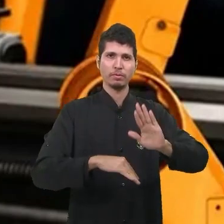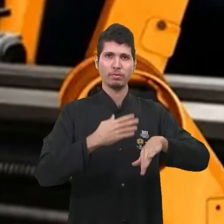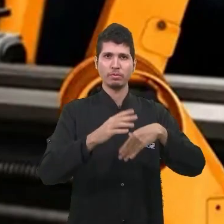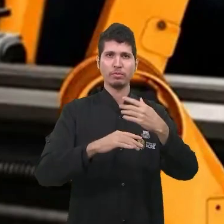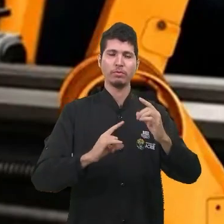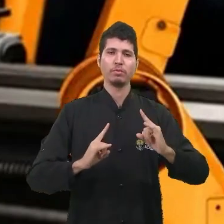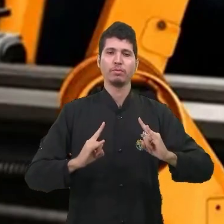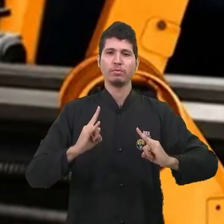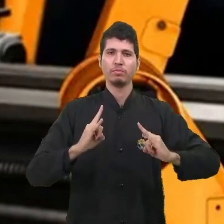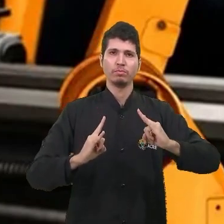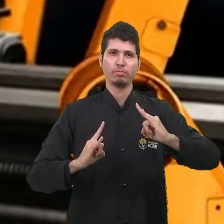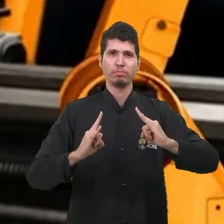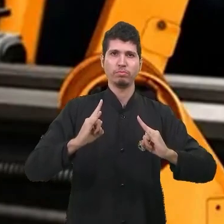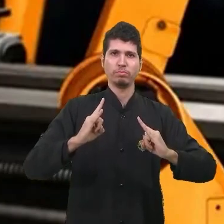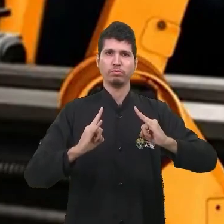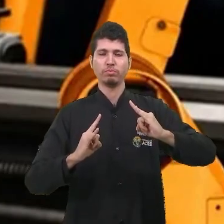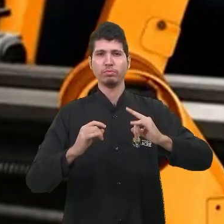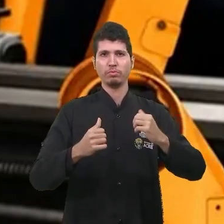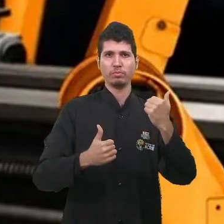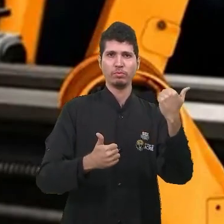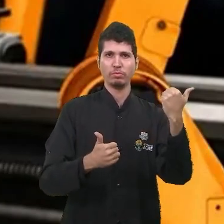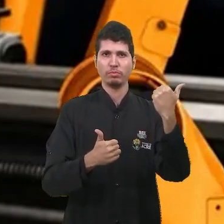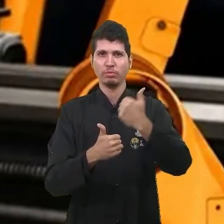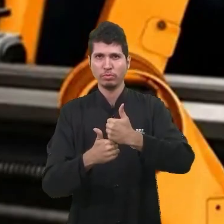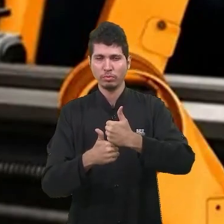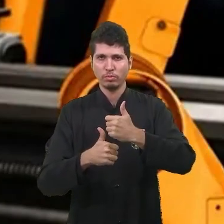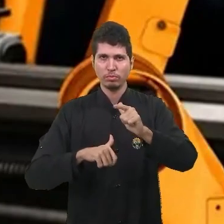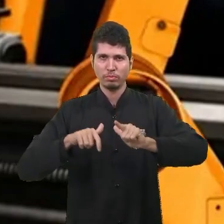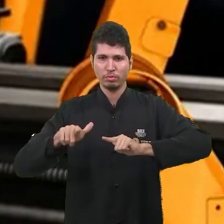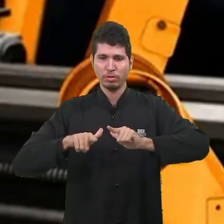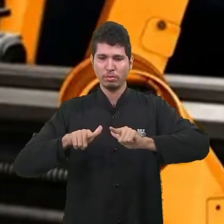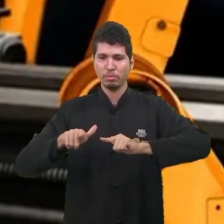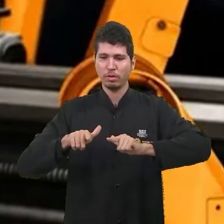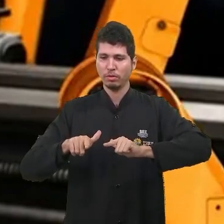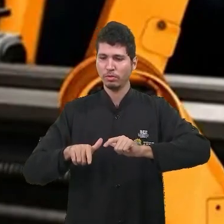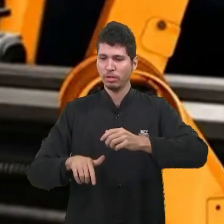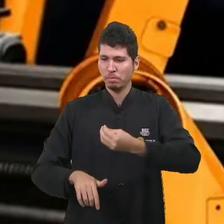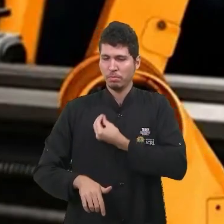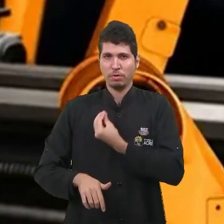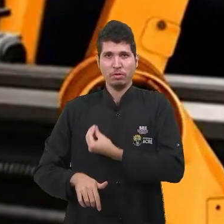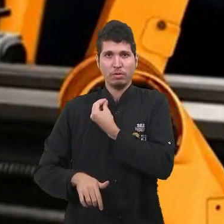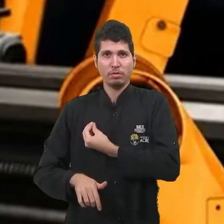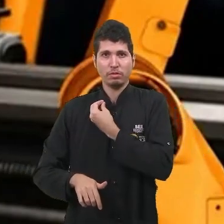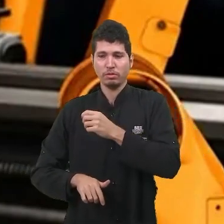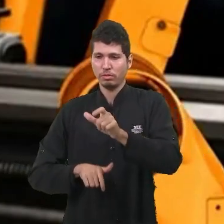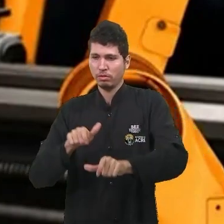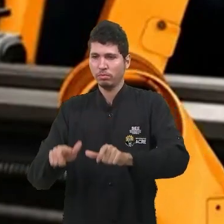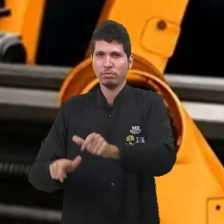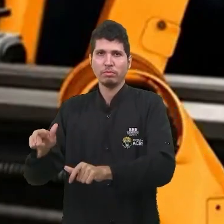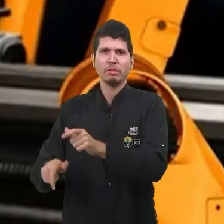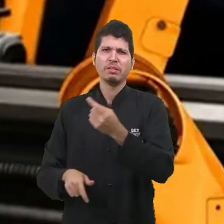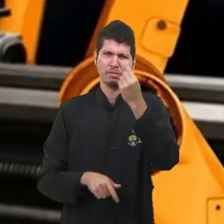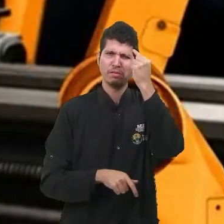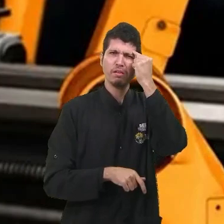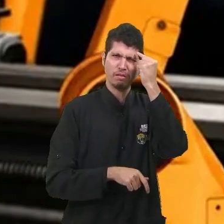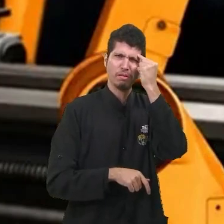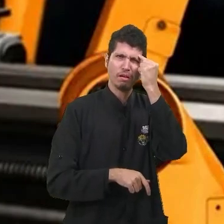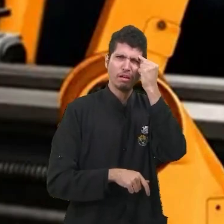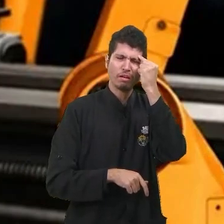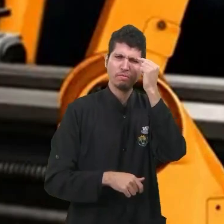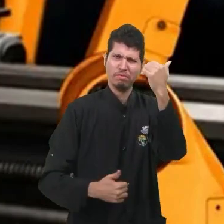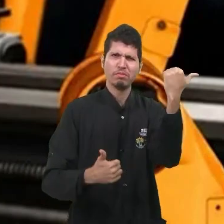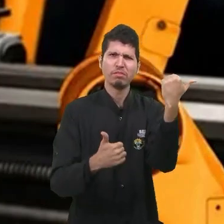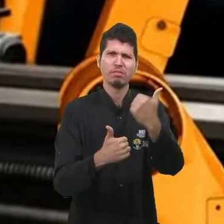robôs substituírem o trabalho humano. E aí, será que vai acontecer essa substituição? Eu quero deixar